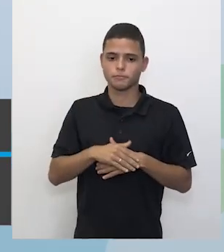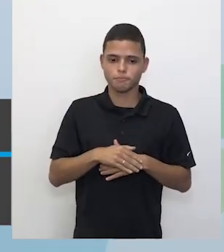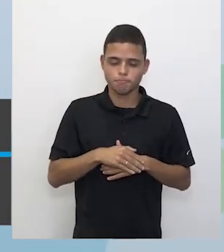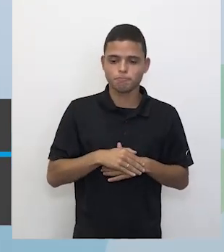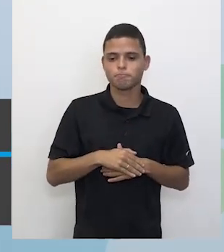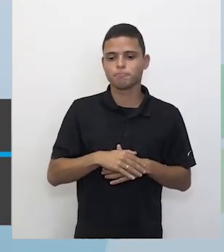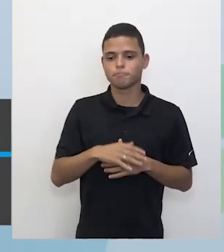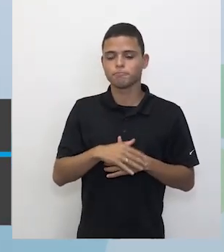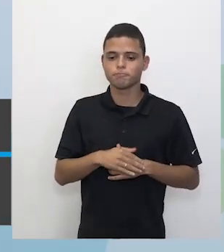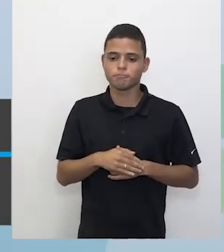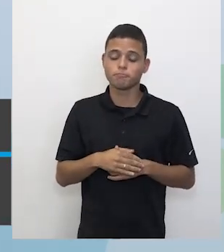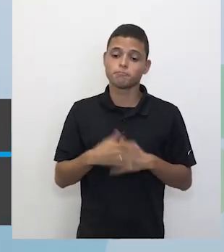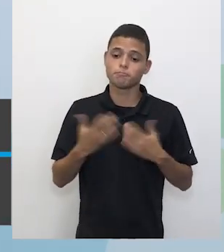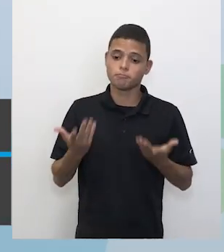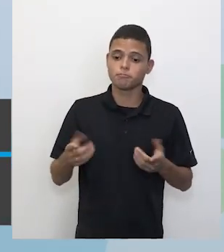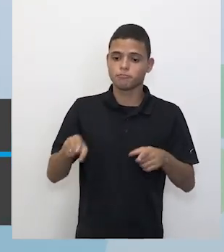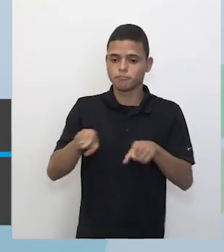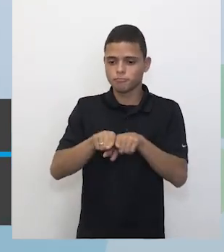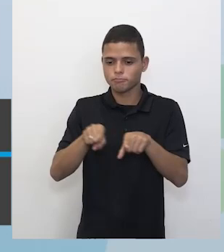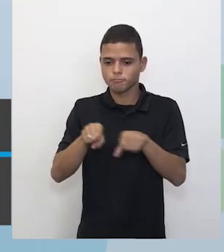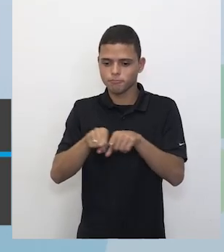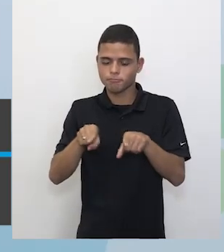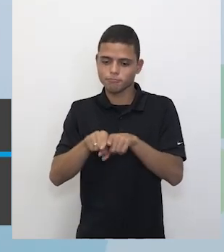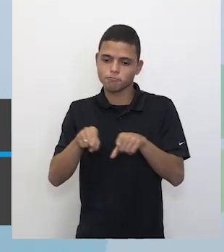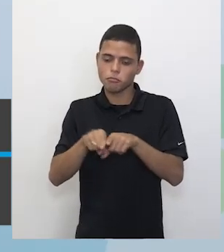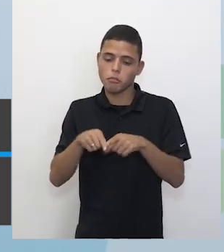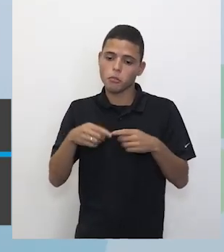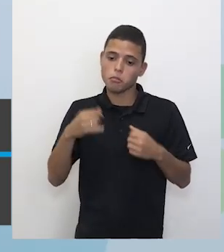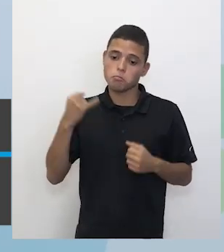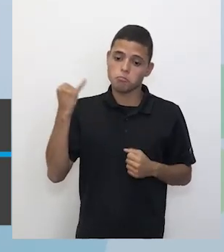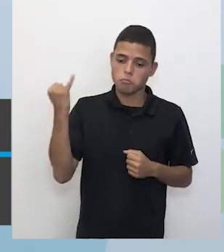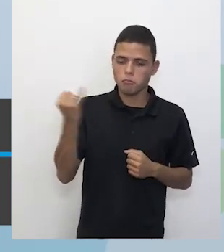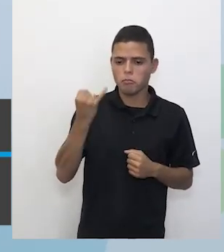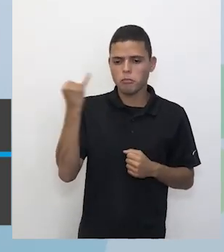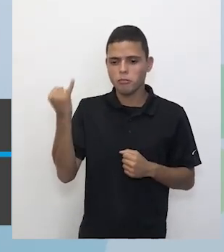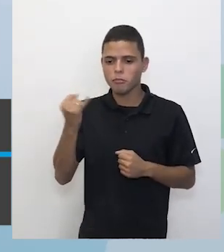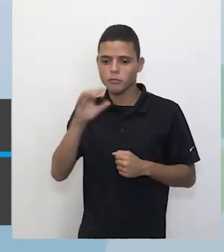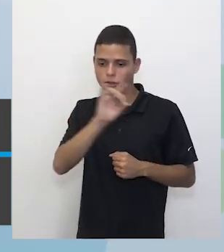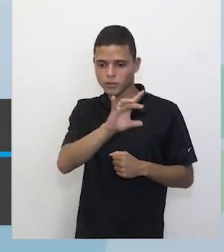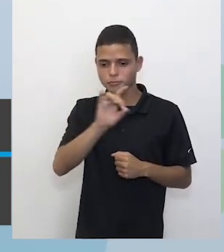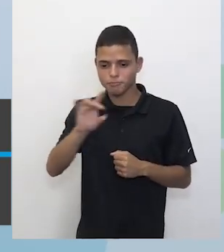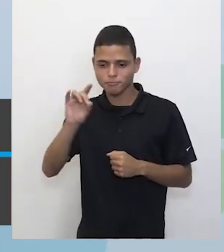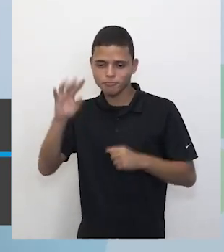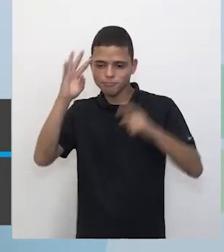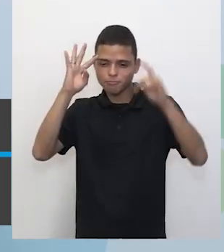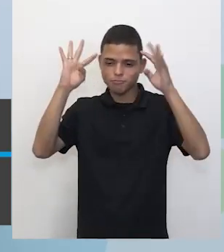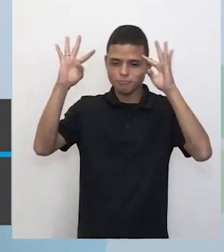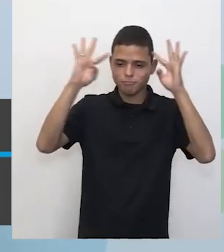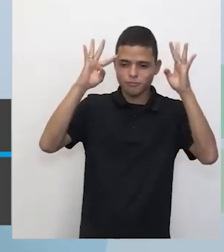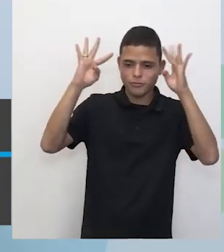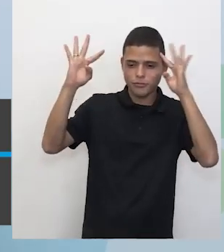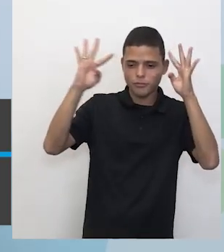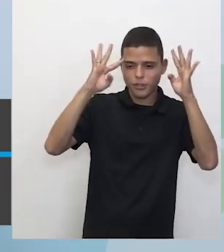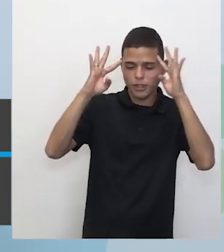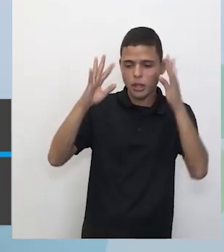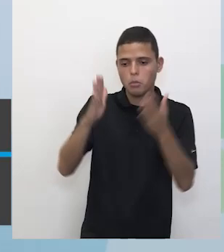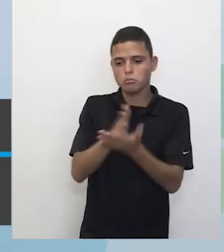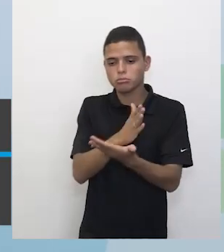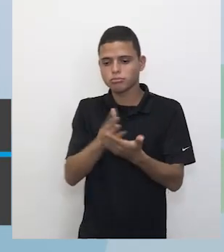E aí, é interessante a gente pensar que essa dúvida já pairou sobre muitas